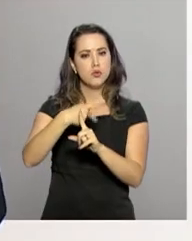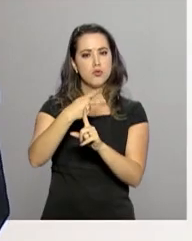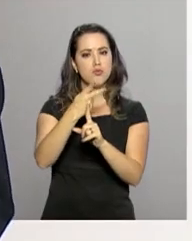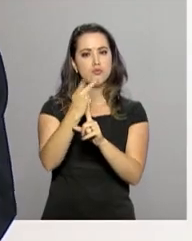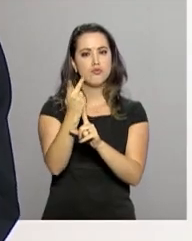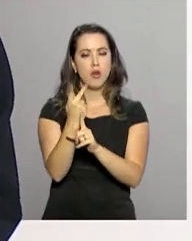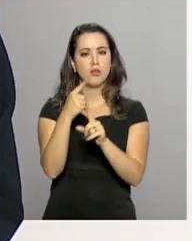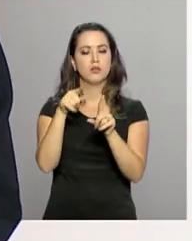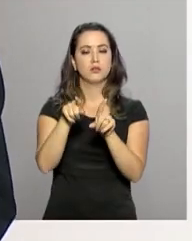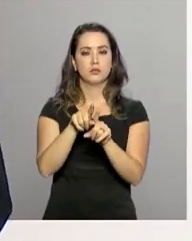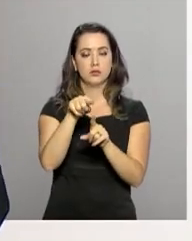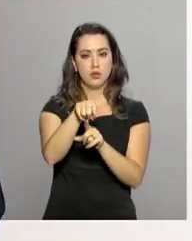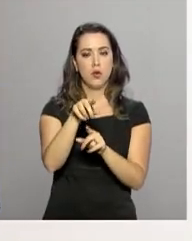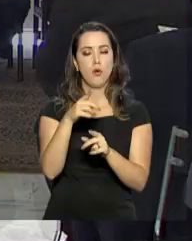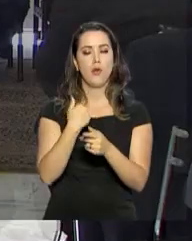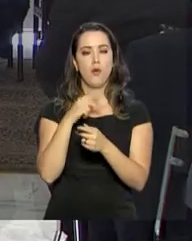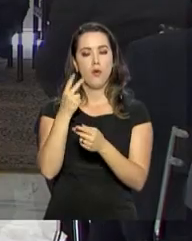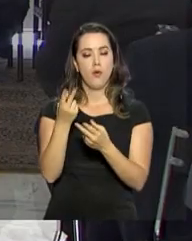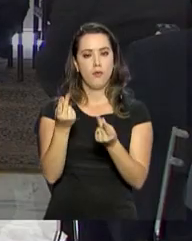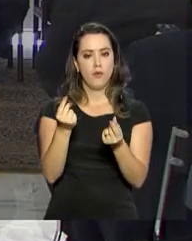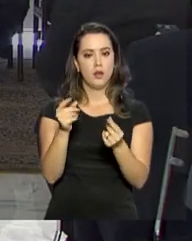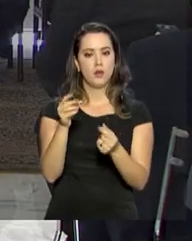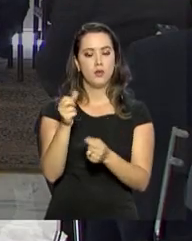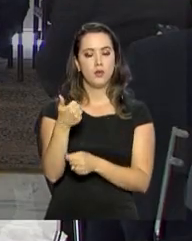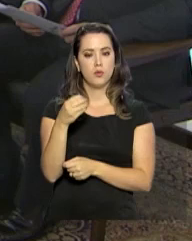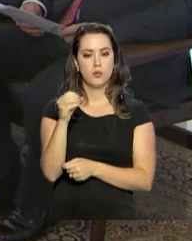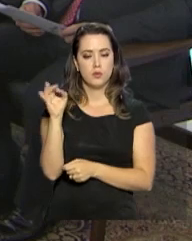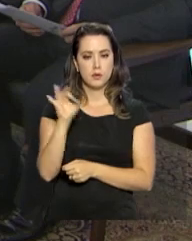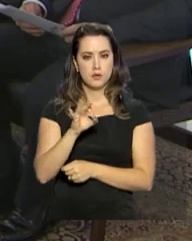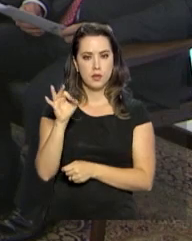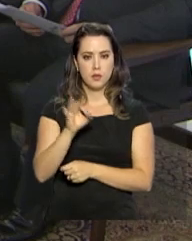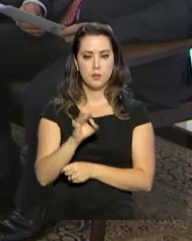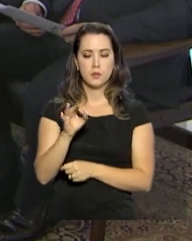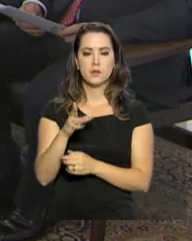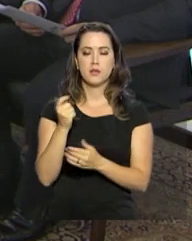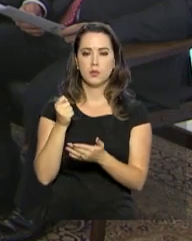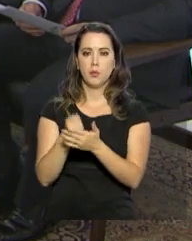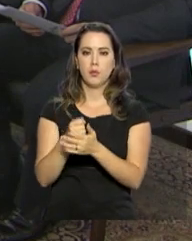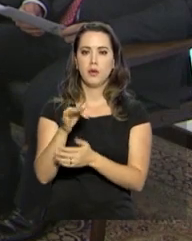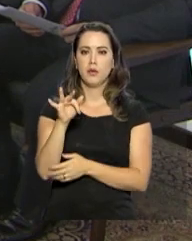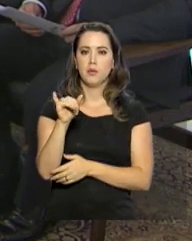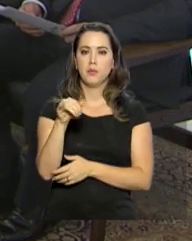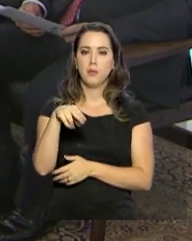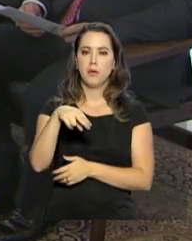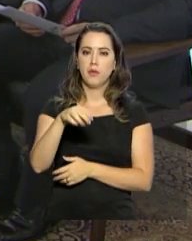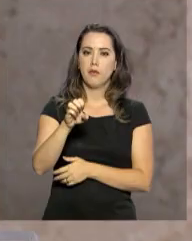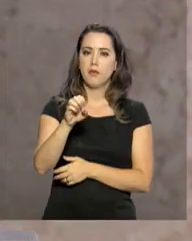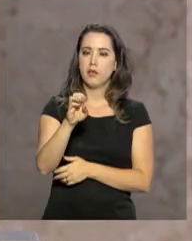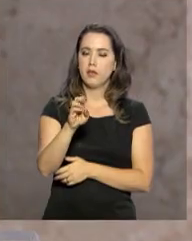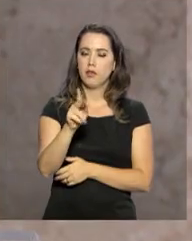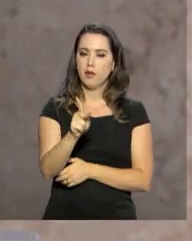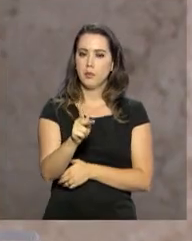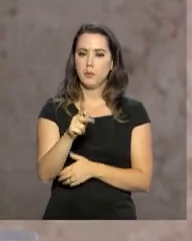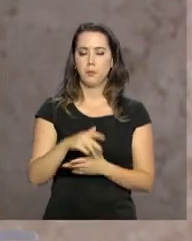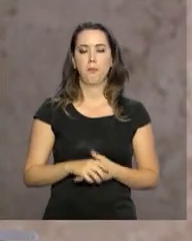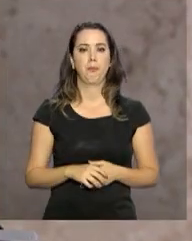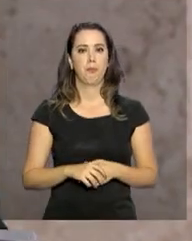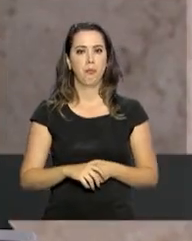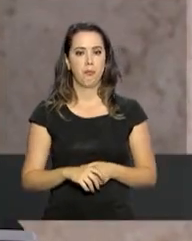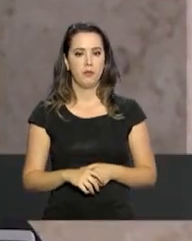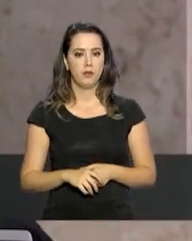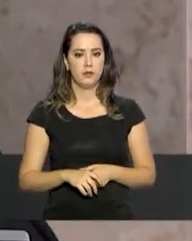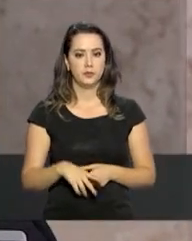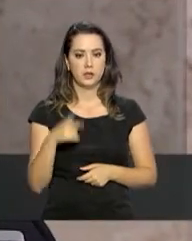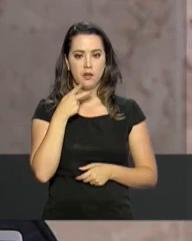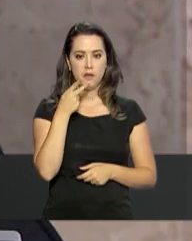projetos serão 100% captados pela finep agência pública de pesquisa e inovação vou te dar um exemplo de